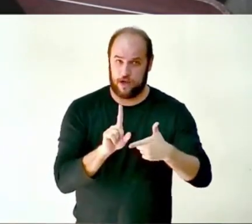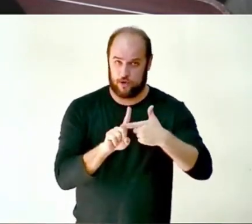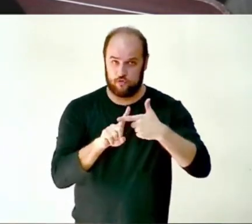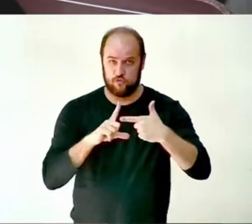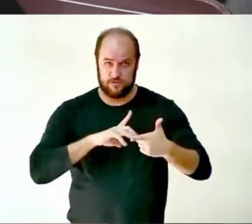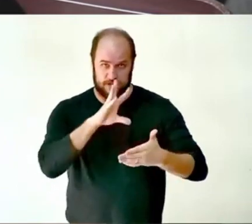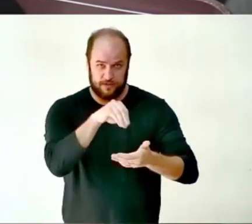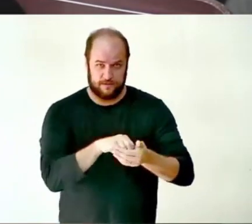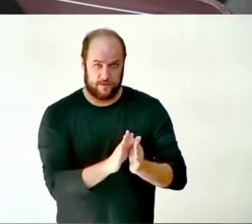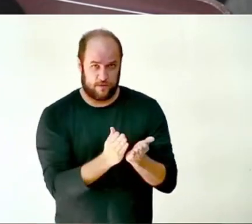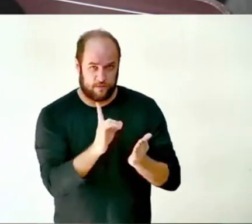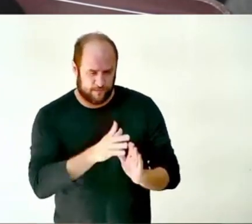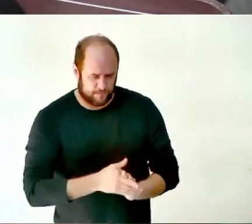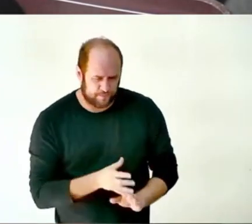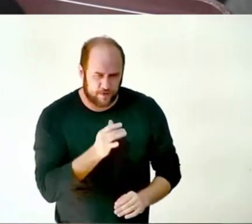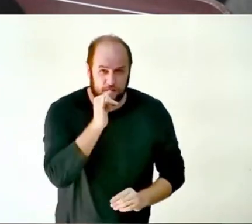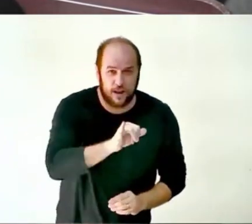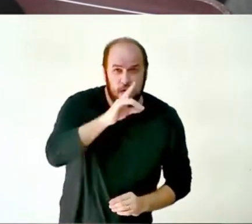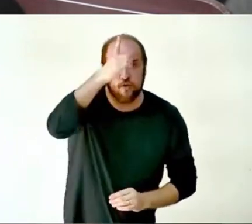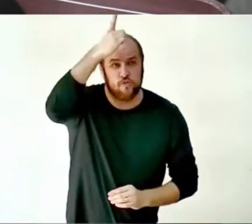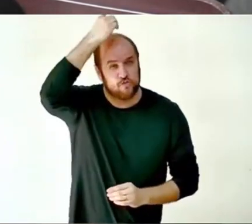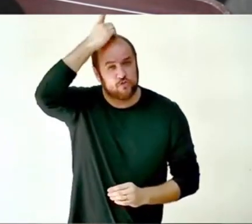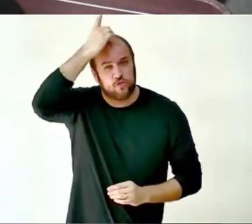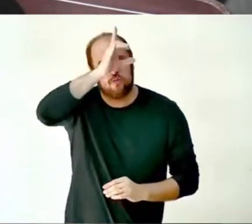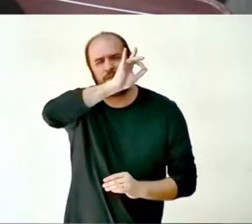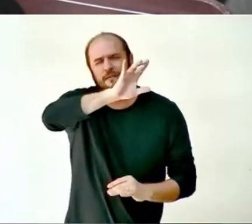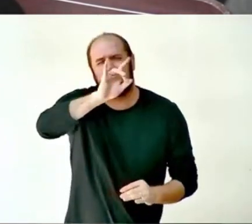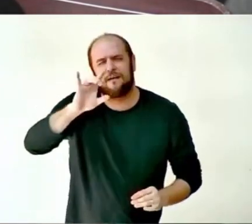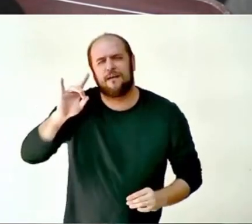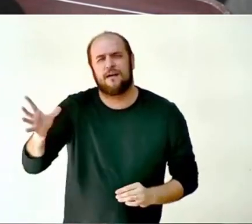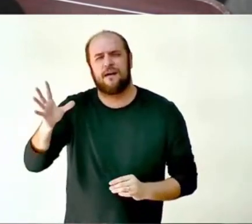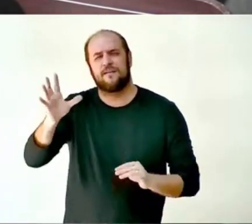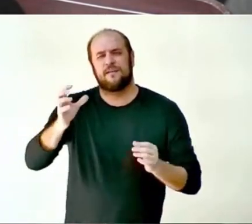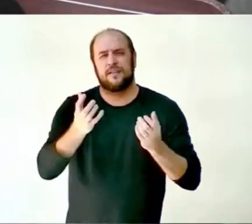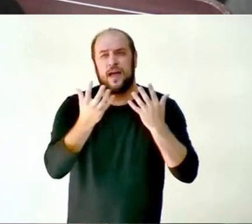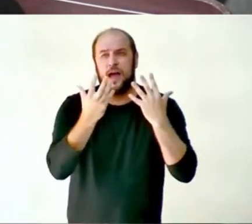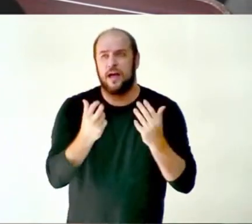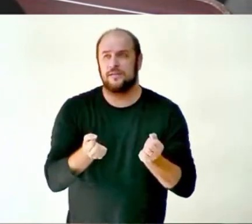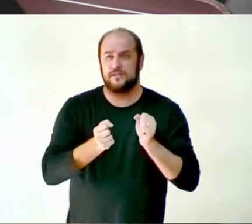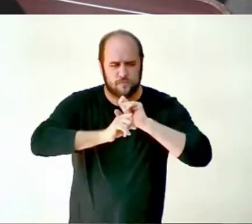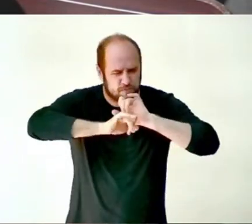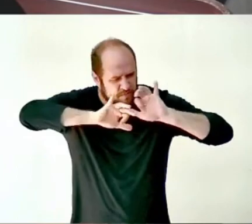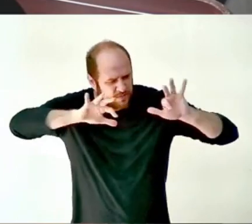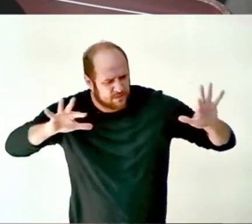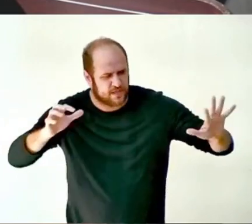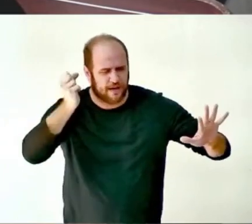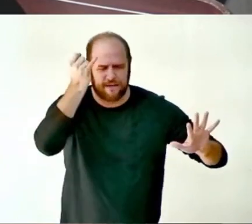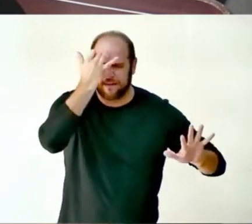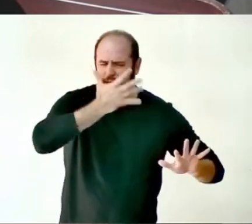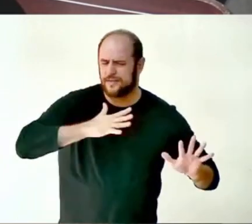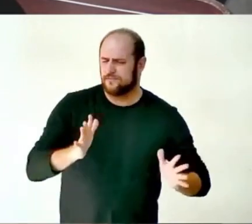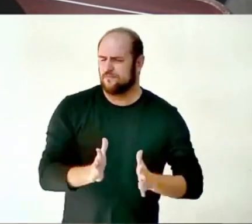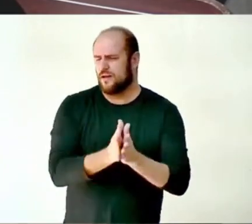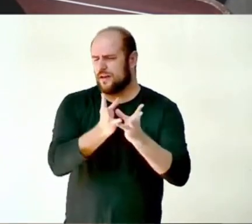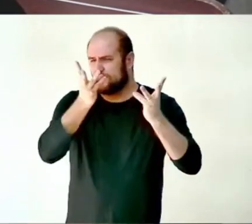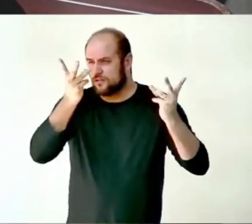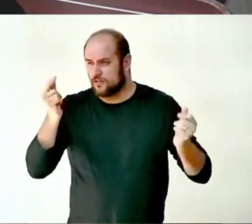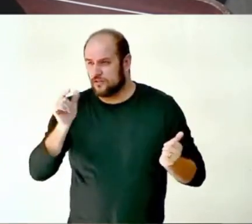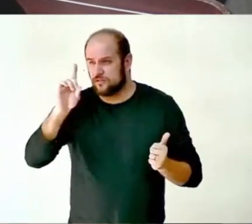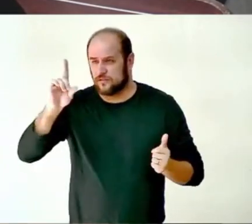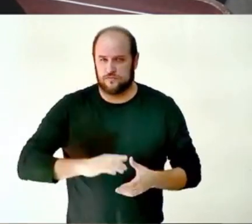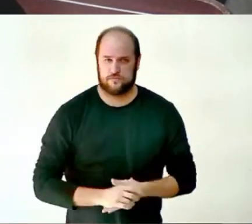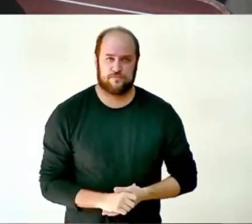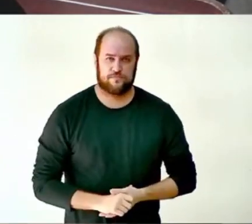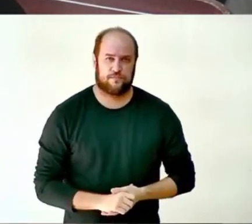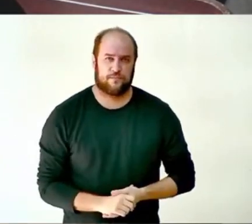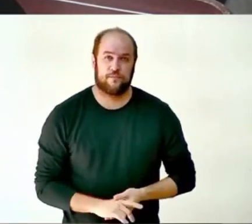Cada um conforme o dom que recebeu, como bons despenseiros da multiforme graça de Deus. E se alguém fala, fale